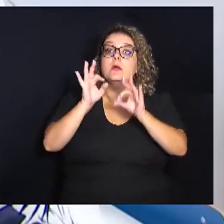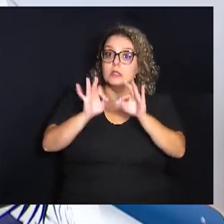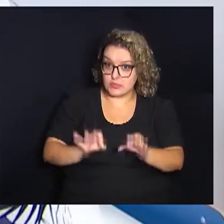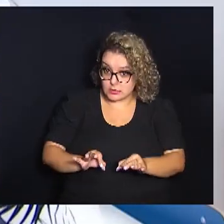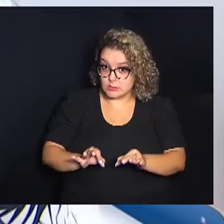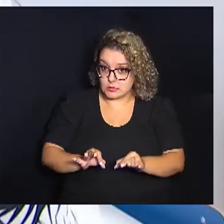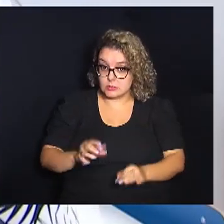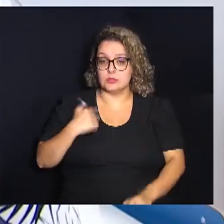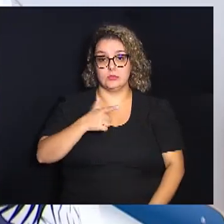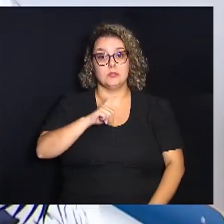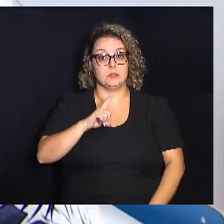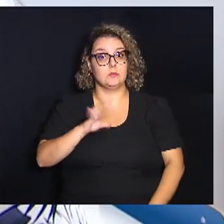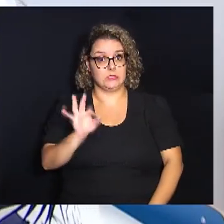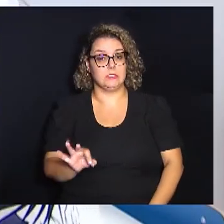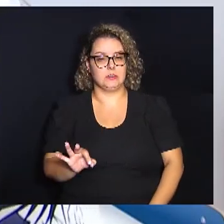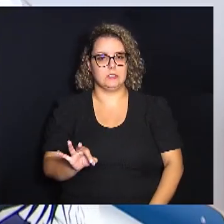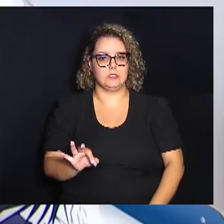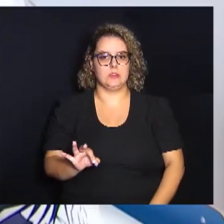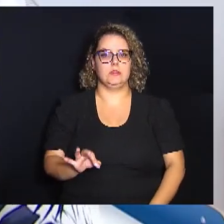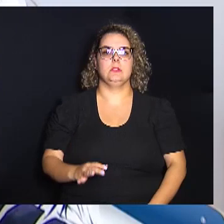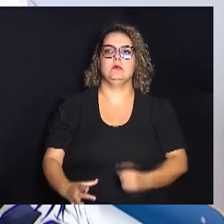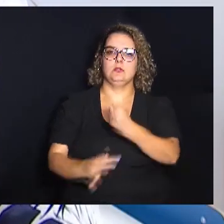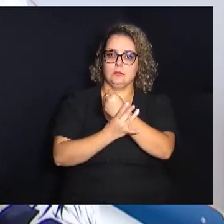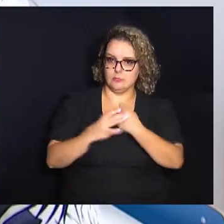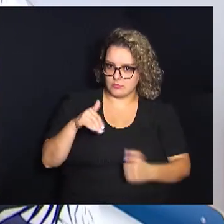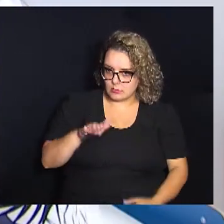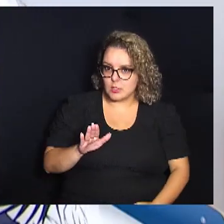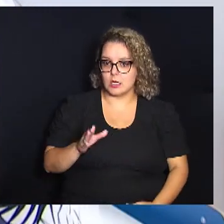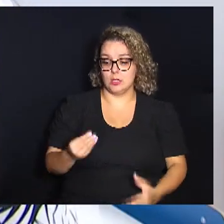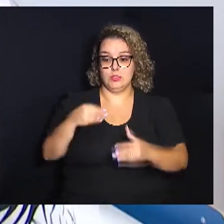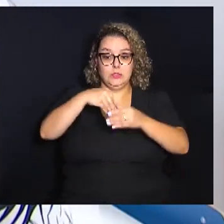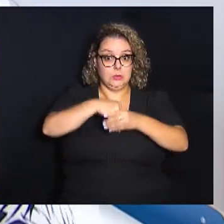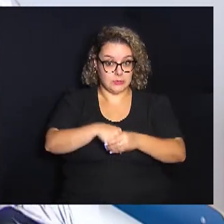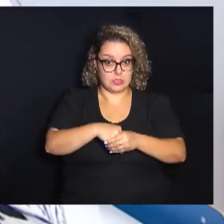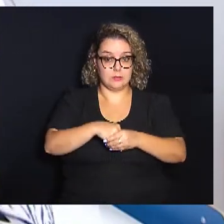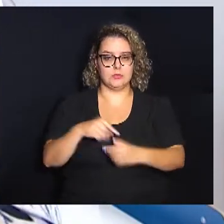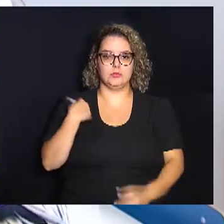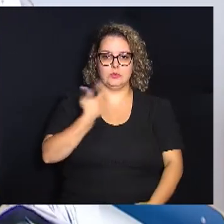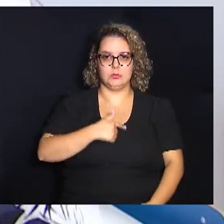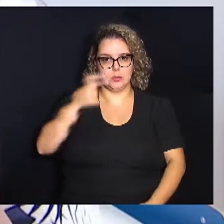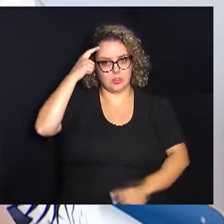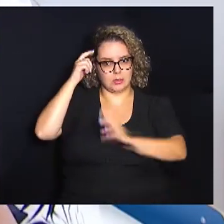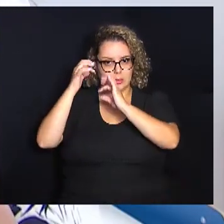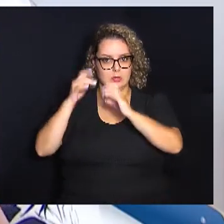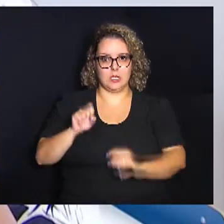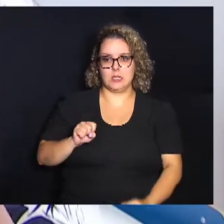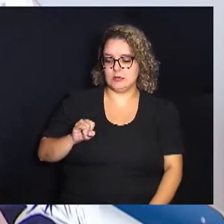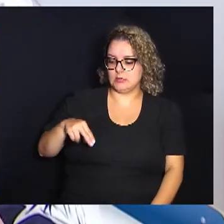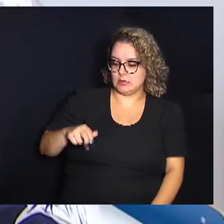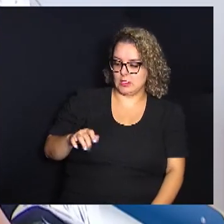a gente tem uma certeza. Então, a gente vai com mais segurança. E dentro mesmo do nosso cérebro, quando essa sinapse ela já está